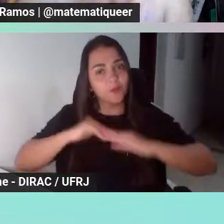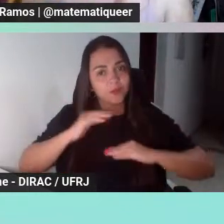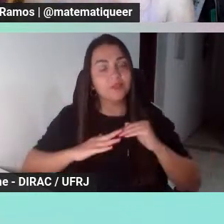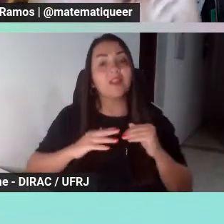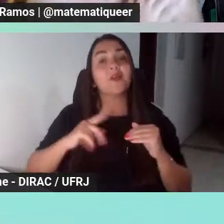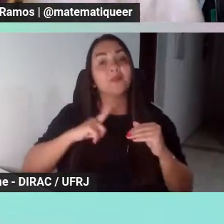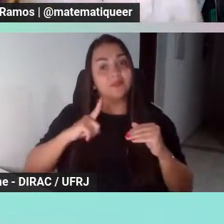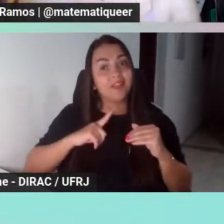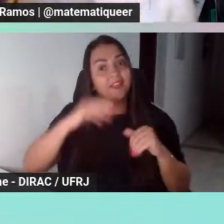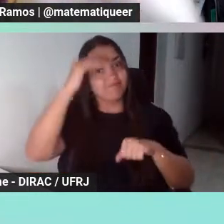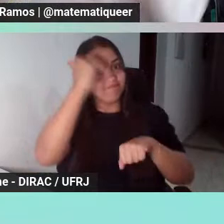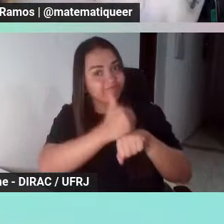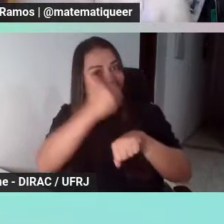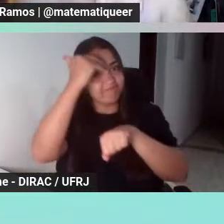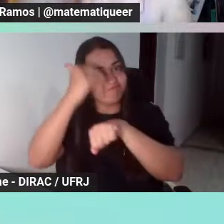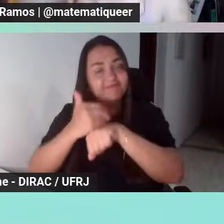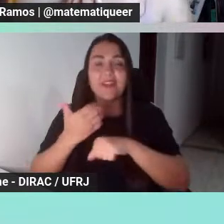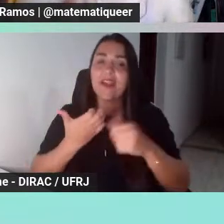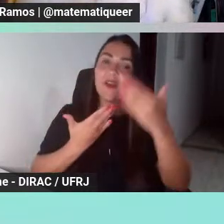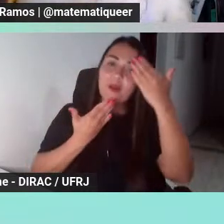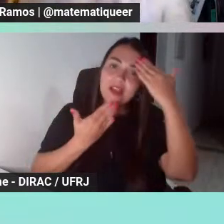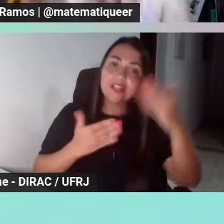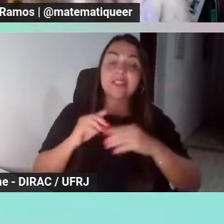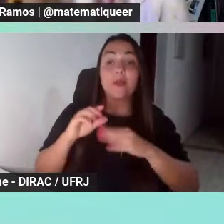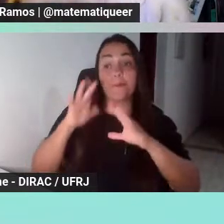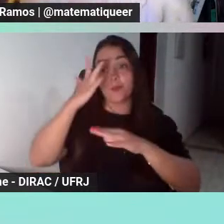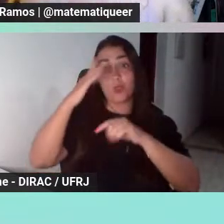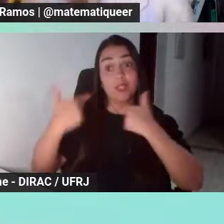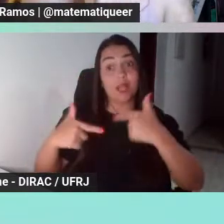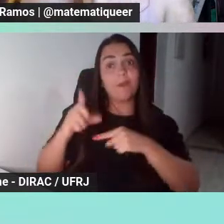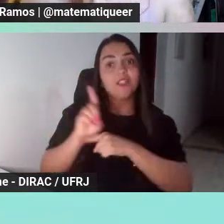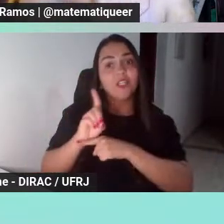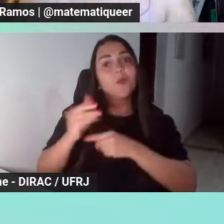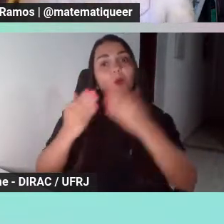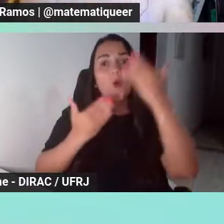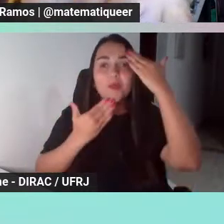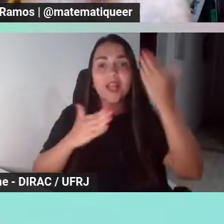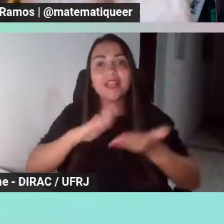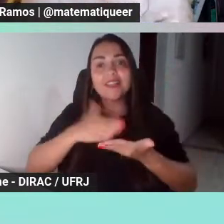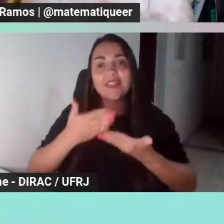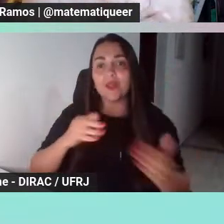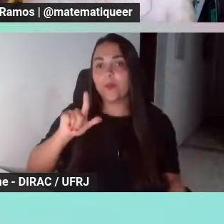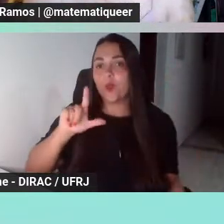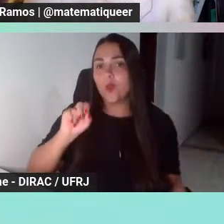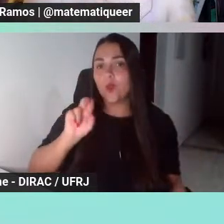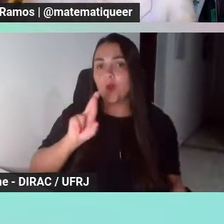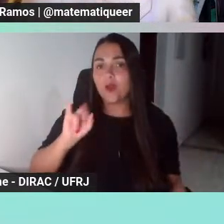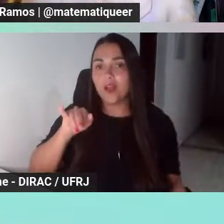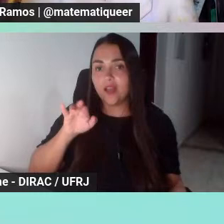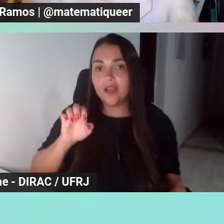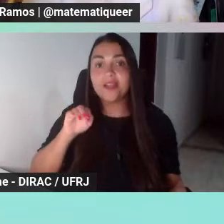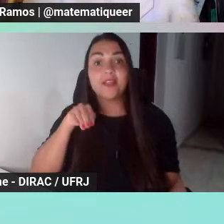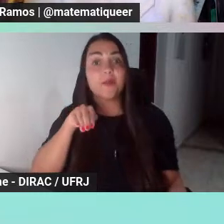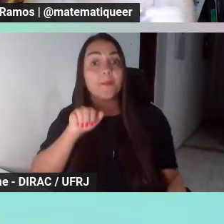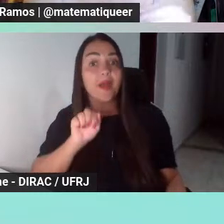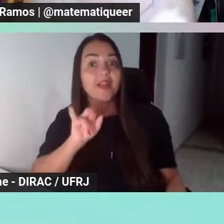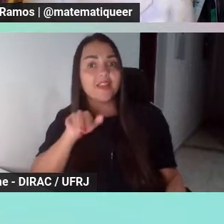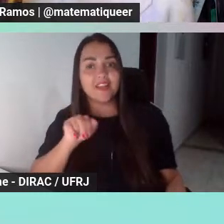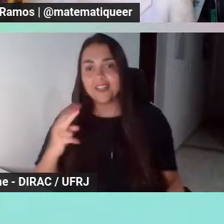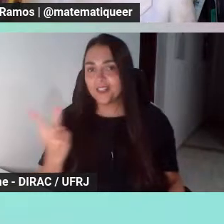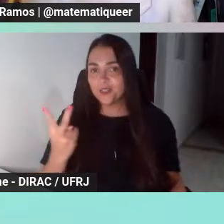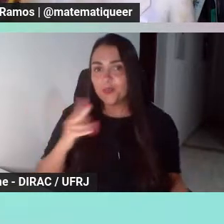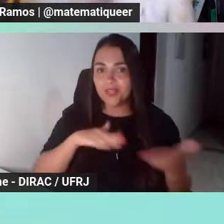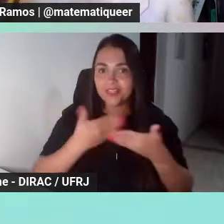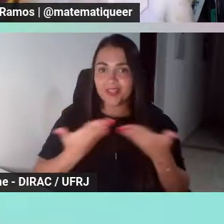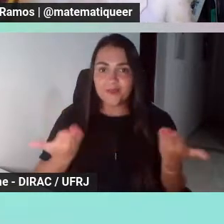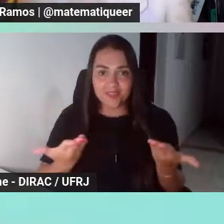os horários. Eu quero agradecer novamente a Lohane e a Mariana por estarem aqui conosco até agora.